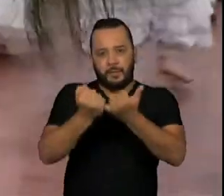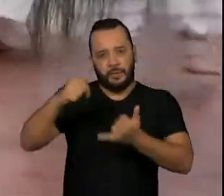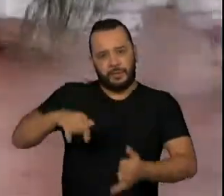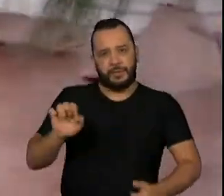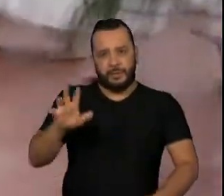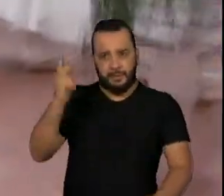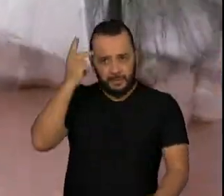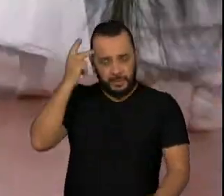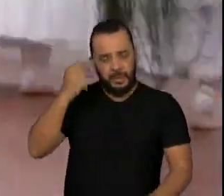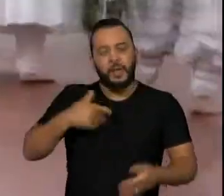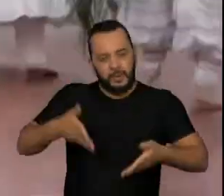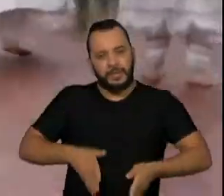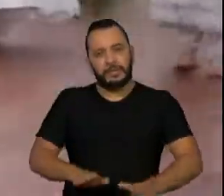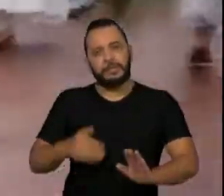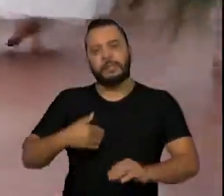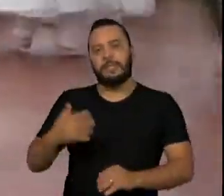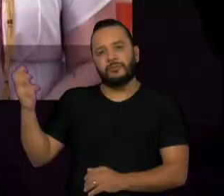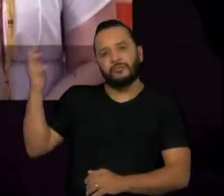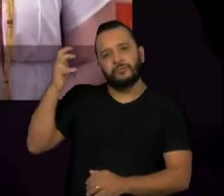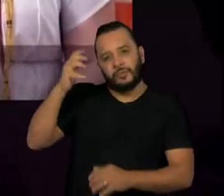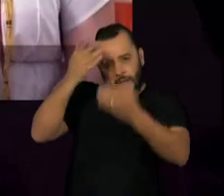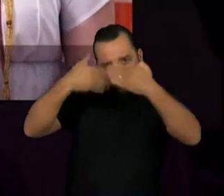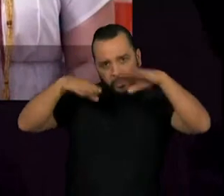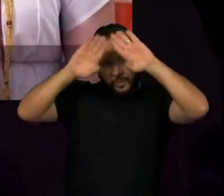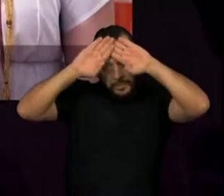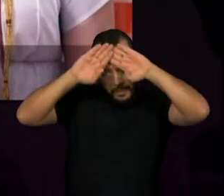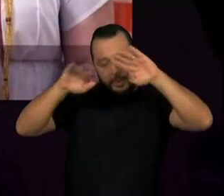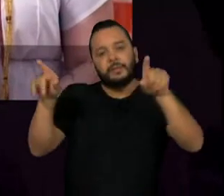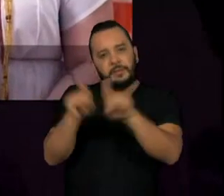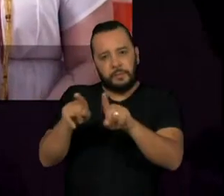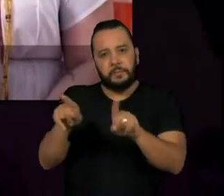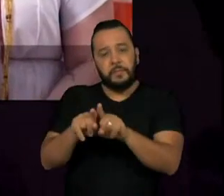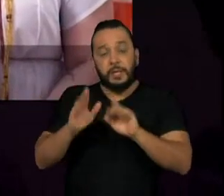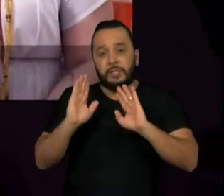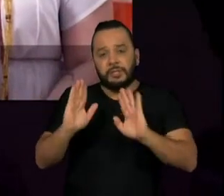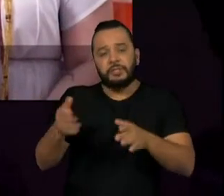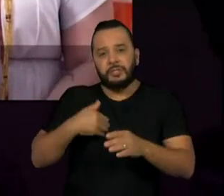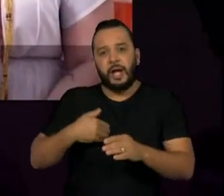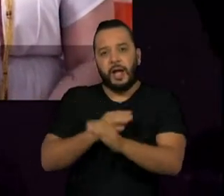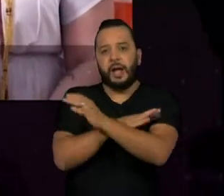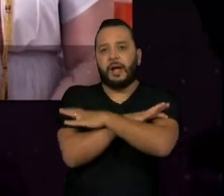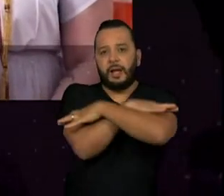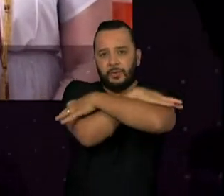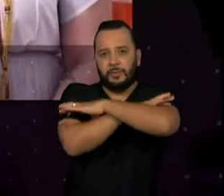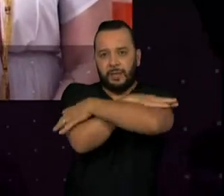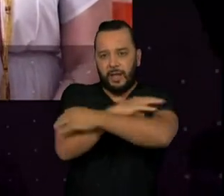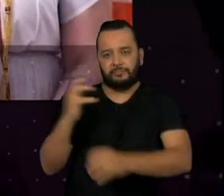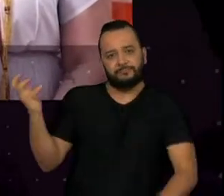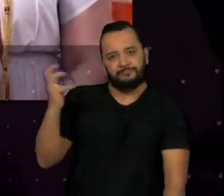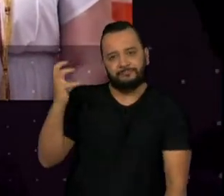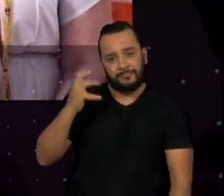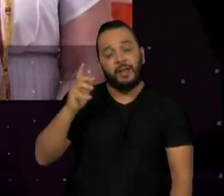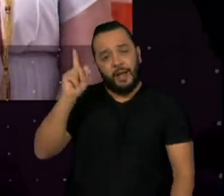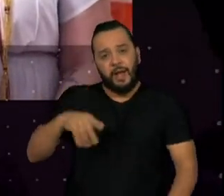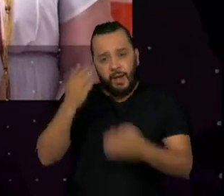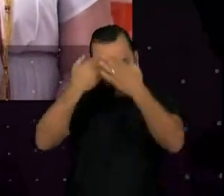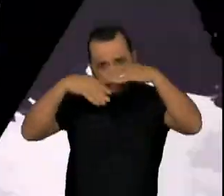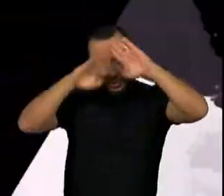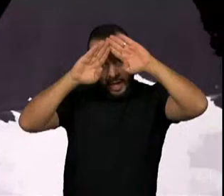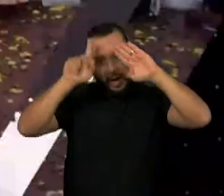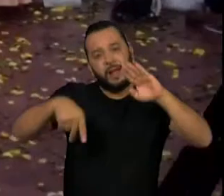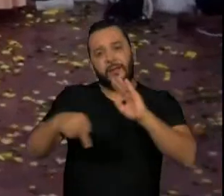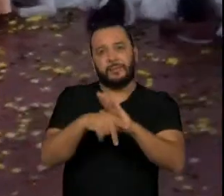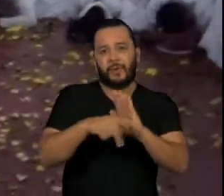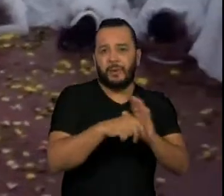culto e cultura dos orixás, eu nasci no candomblé. E os orixás, para nós, o candomblé, eles são os elementos da